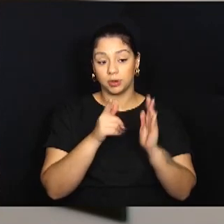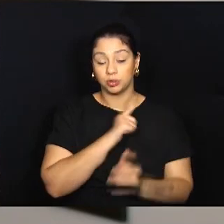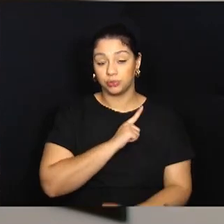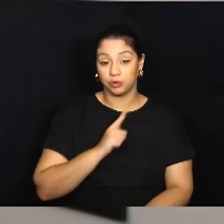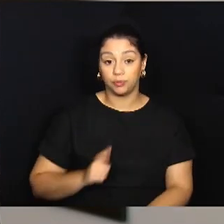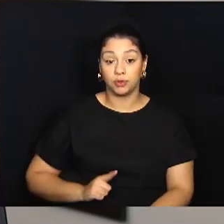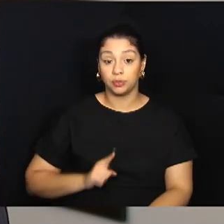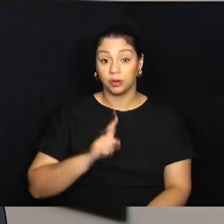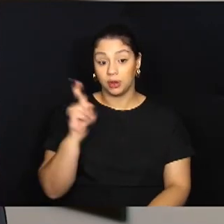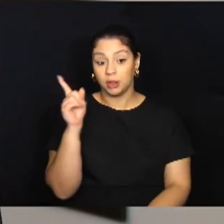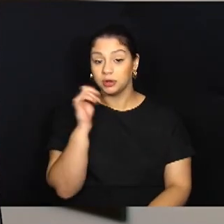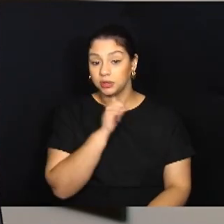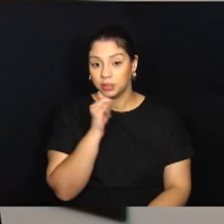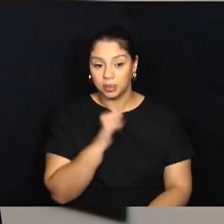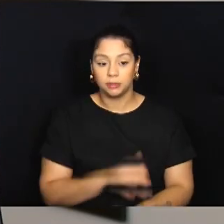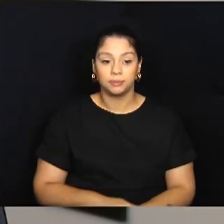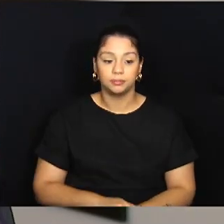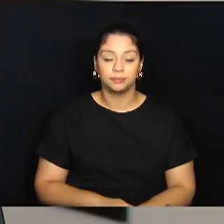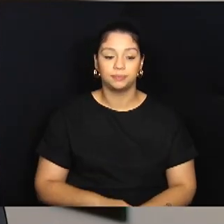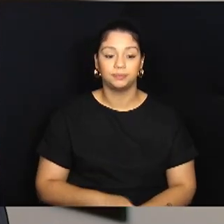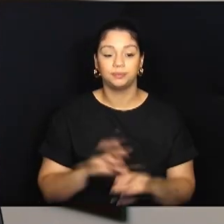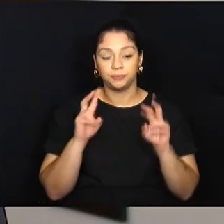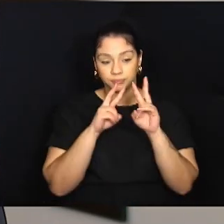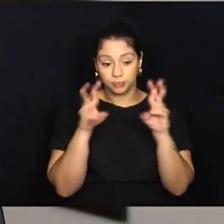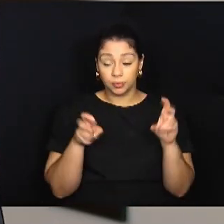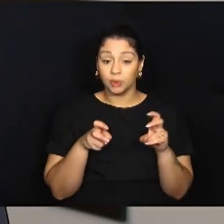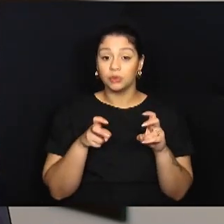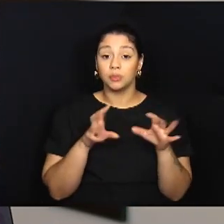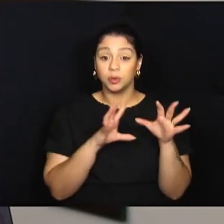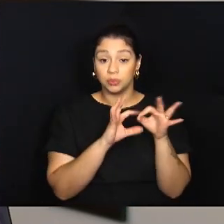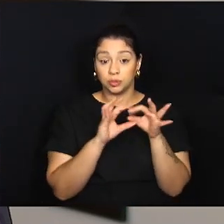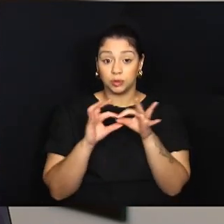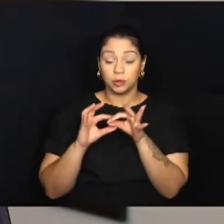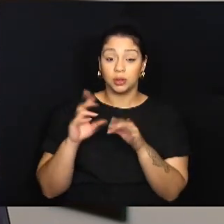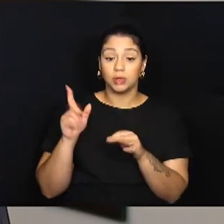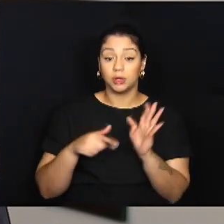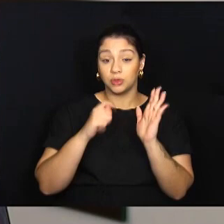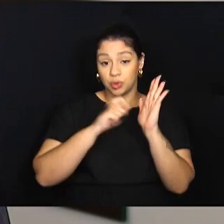A questão debatida dentro do contexto de cidadania italiana